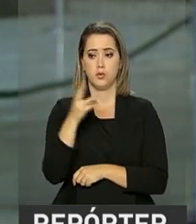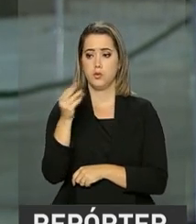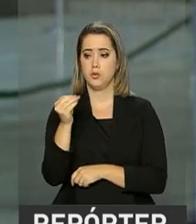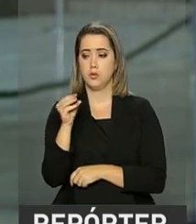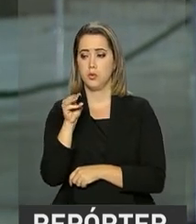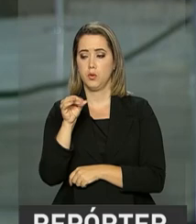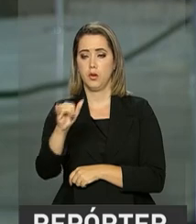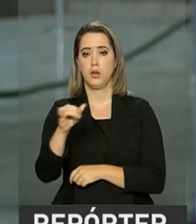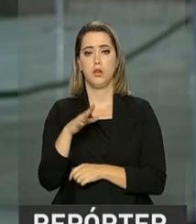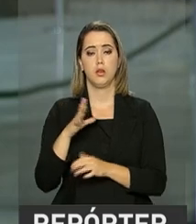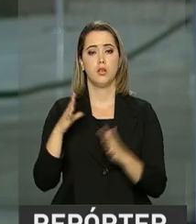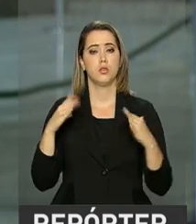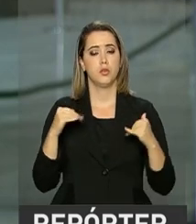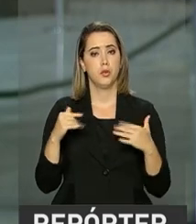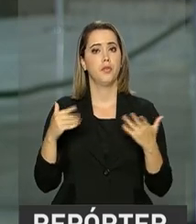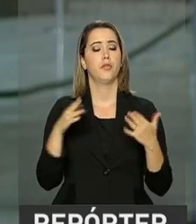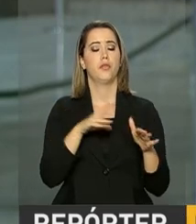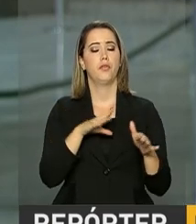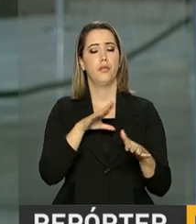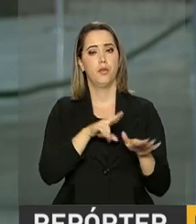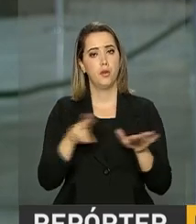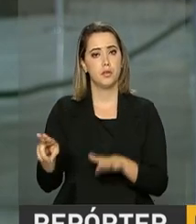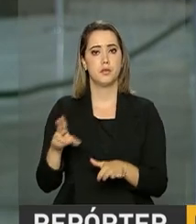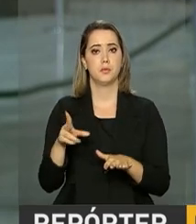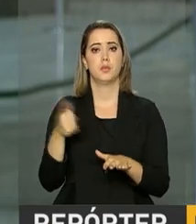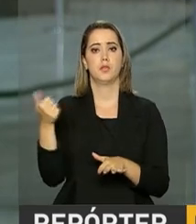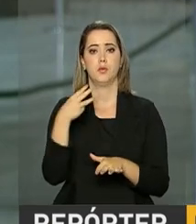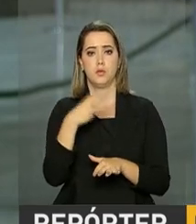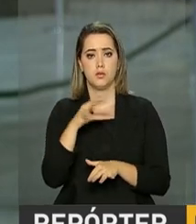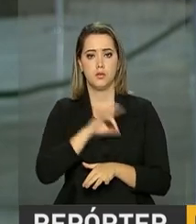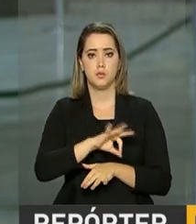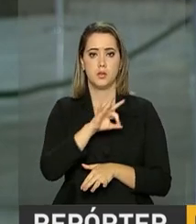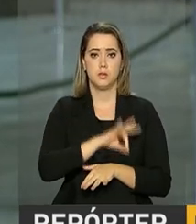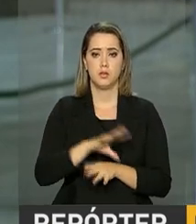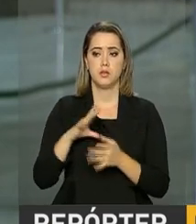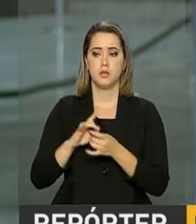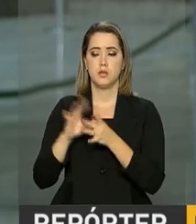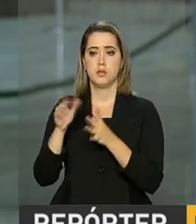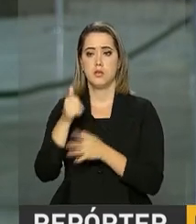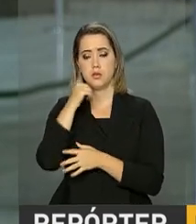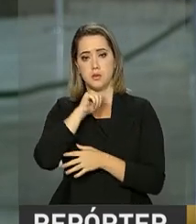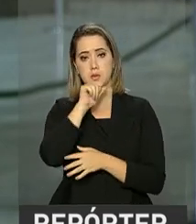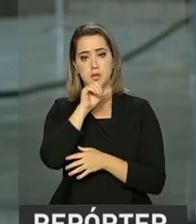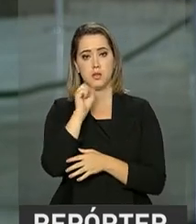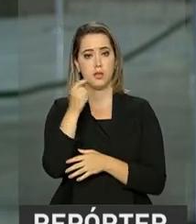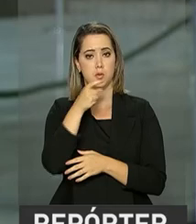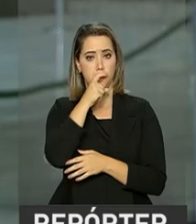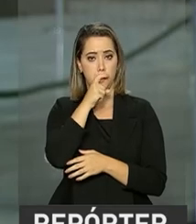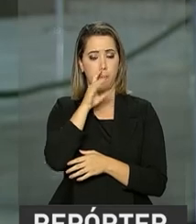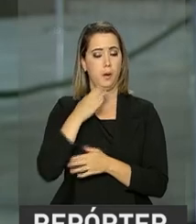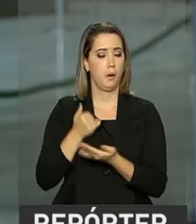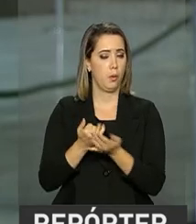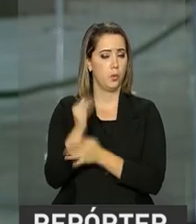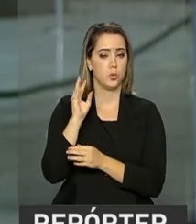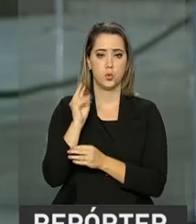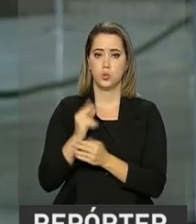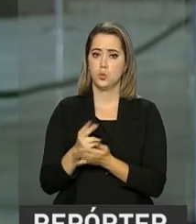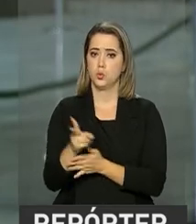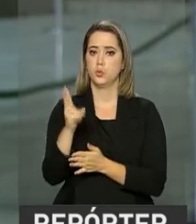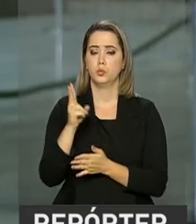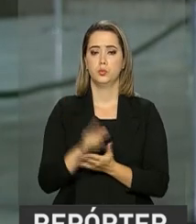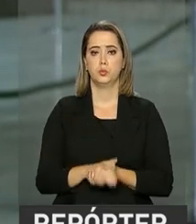dias, descanso semanal, 13º salário, licença maternidade e paternidade, estão